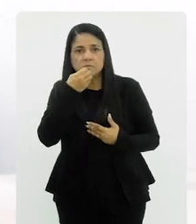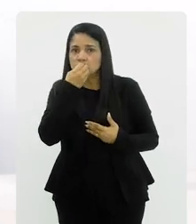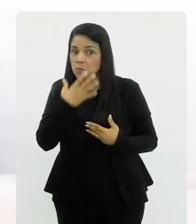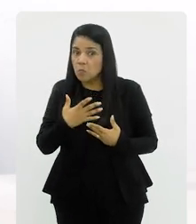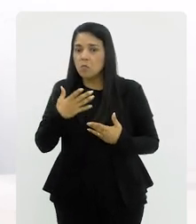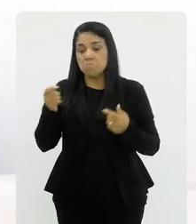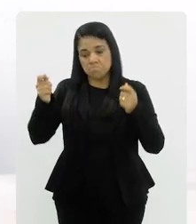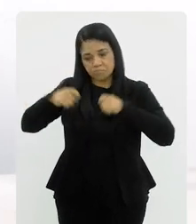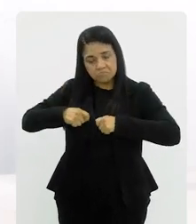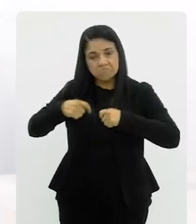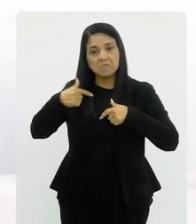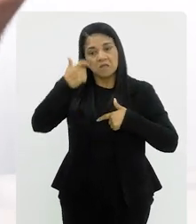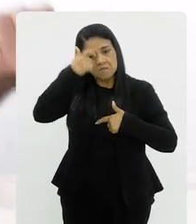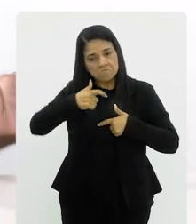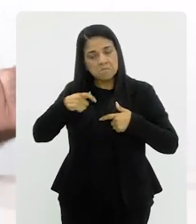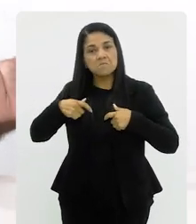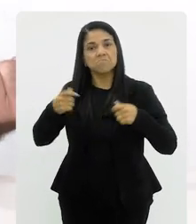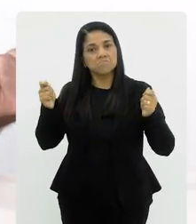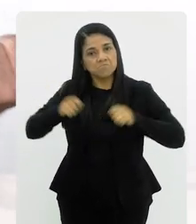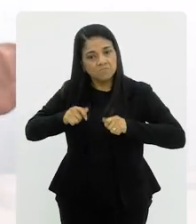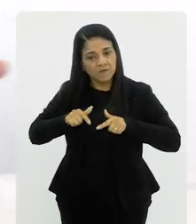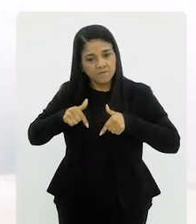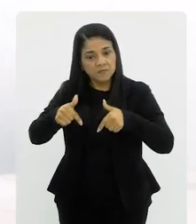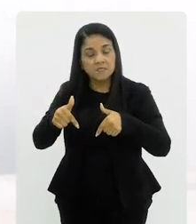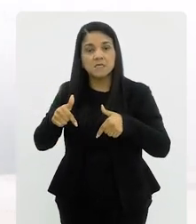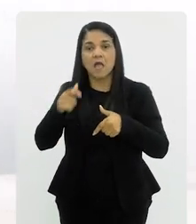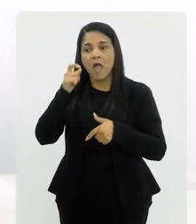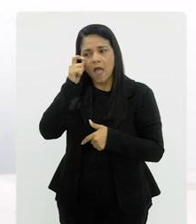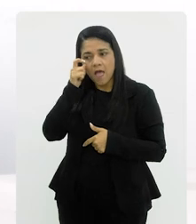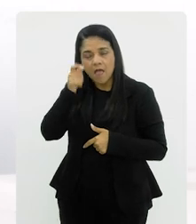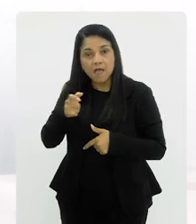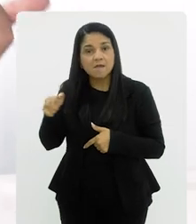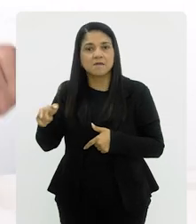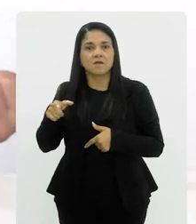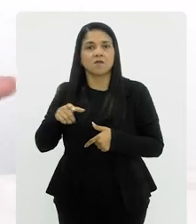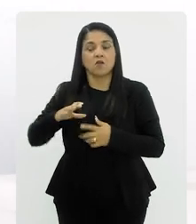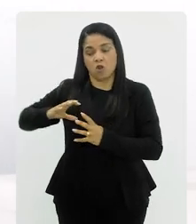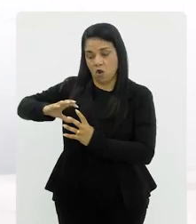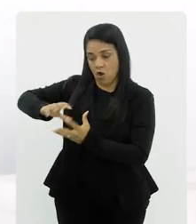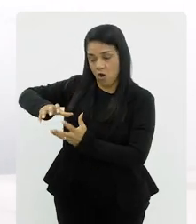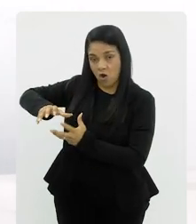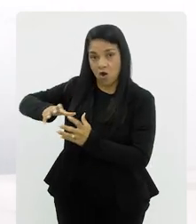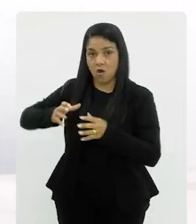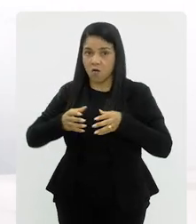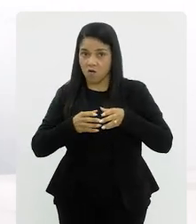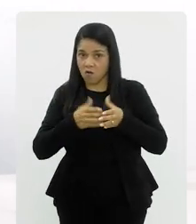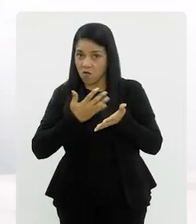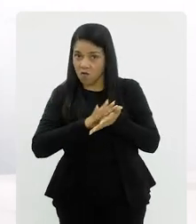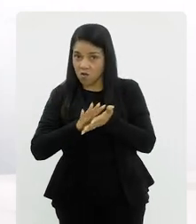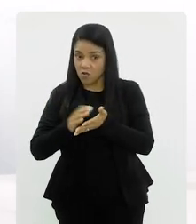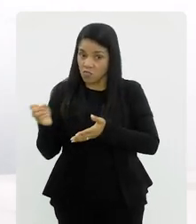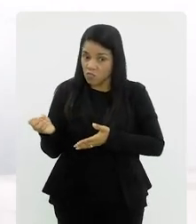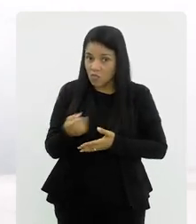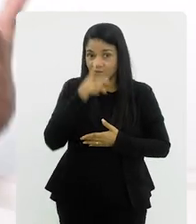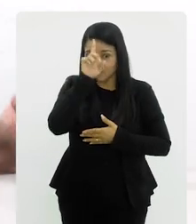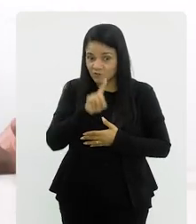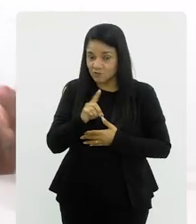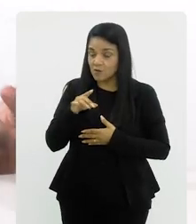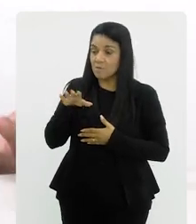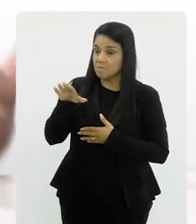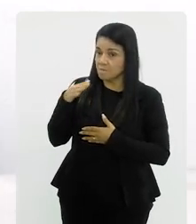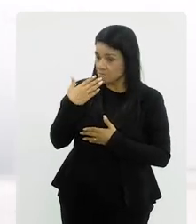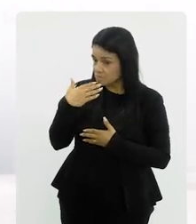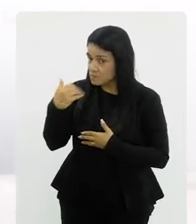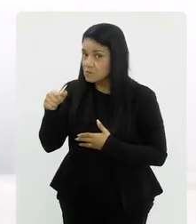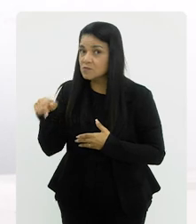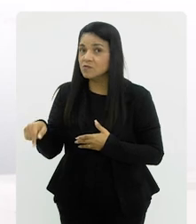que eu era capaz de fazer, que despertou a atenção de novo da Colorado do Brás, já com uma nova diretoria, que me chama para